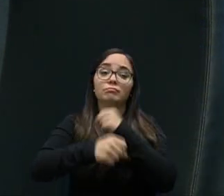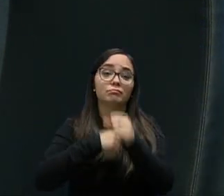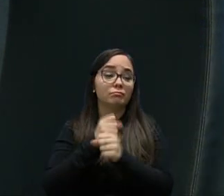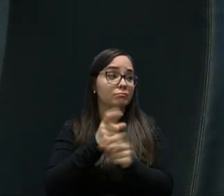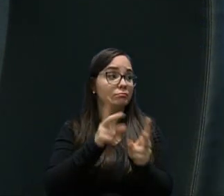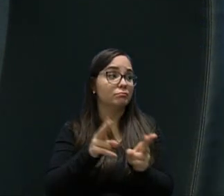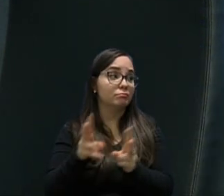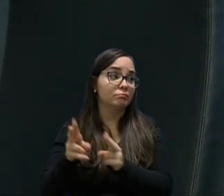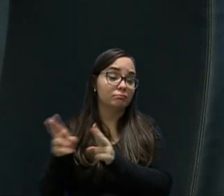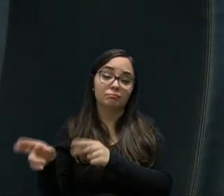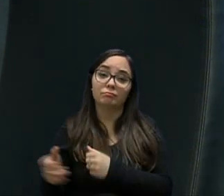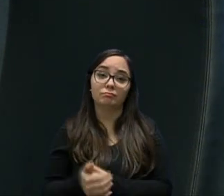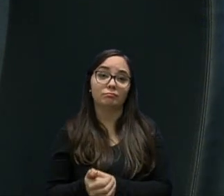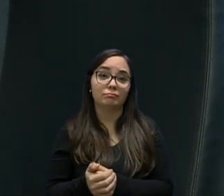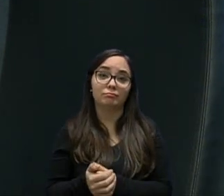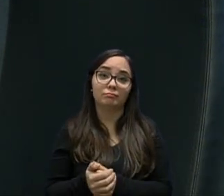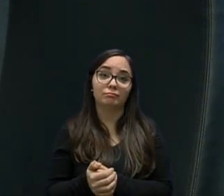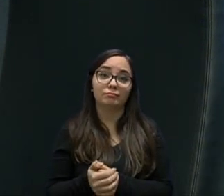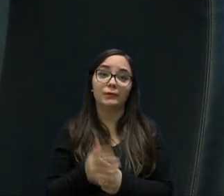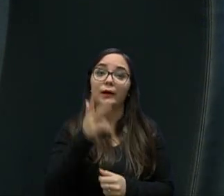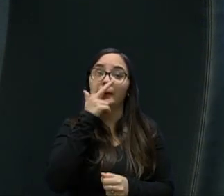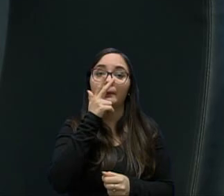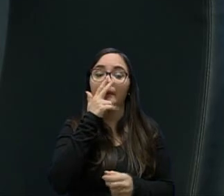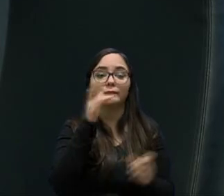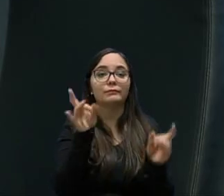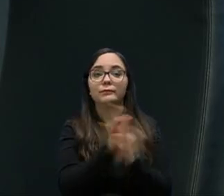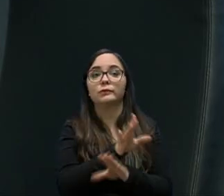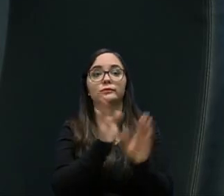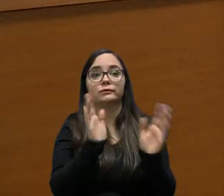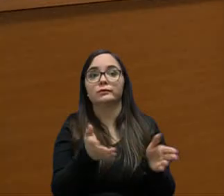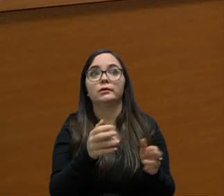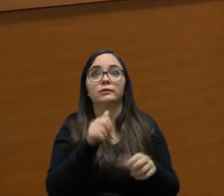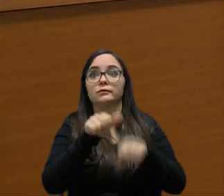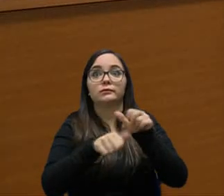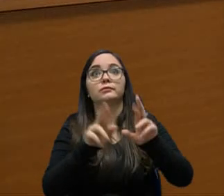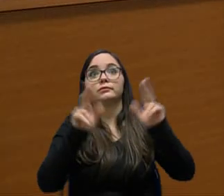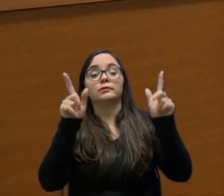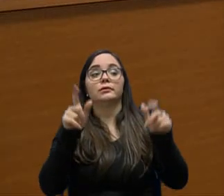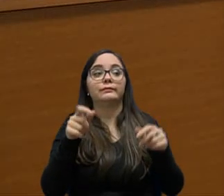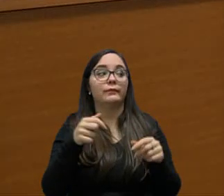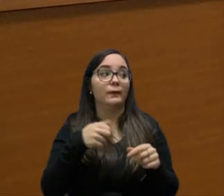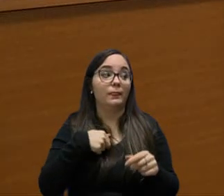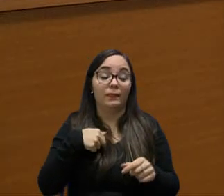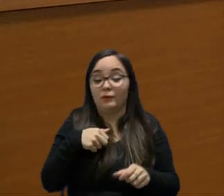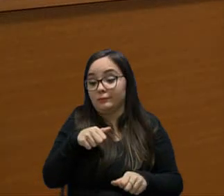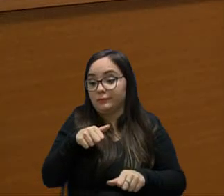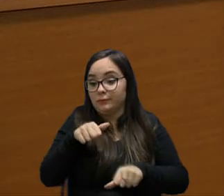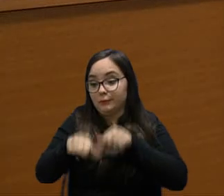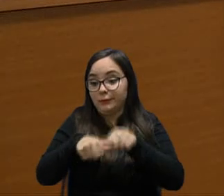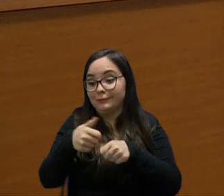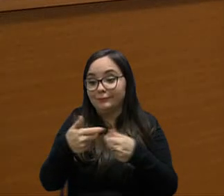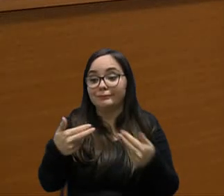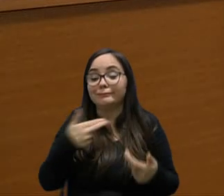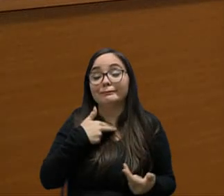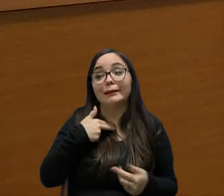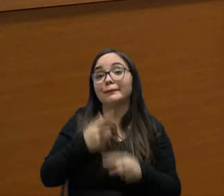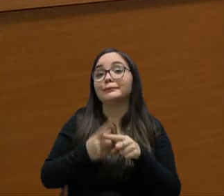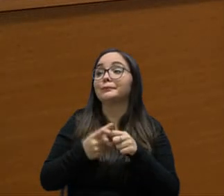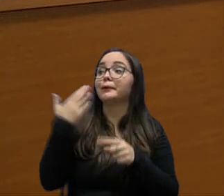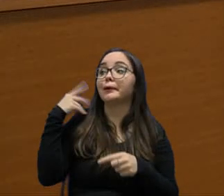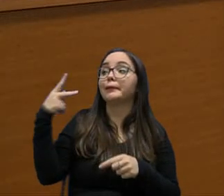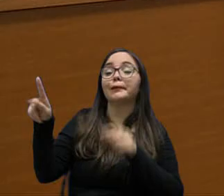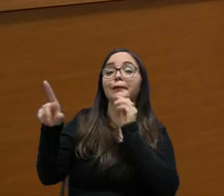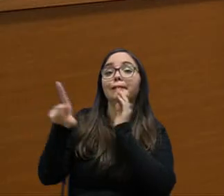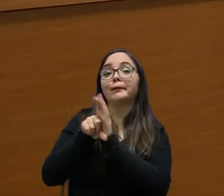nesse sentido não tem como e aí eu discurso fica pronto né você é tipo assim ó eu não posso fazer nada agora e eu estou executando o orçamento anterior